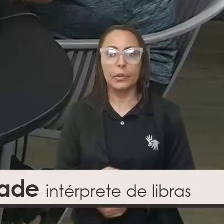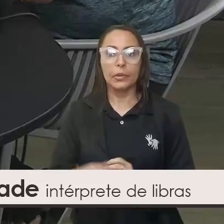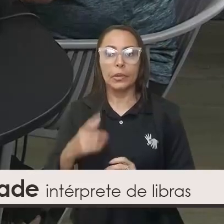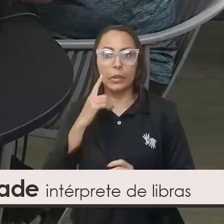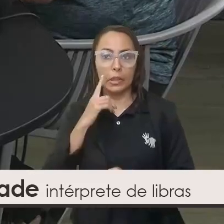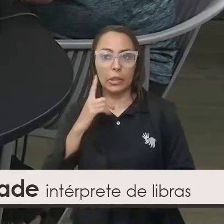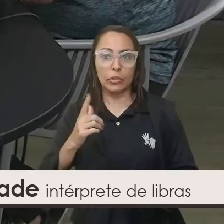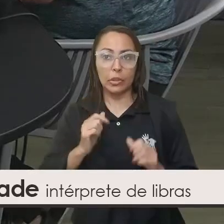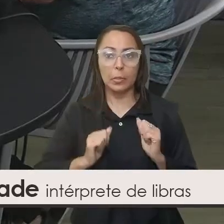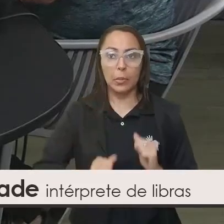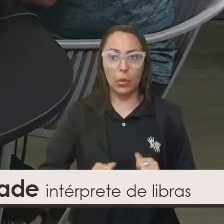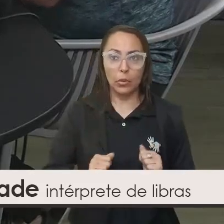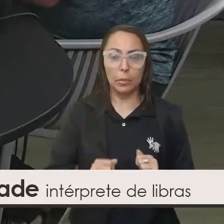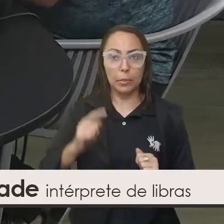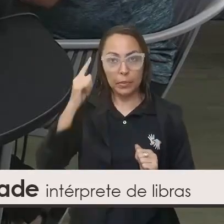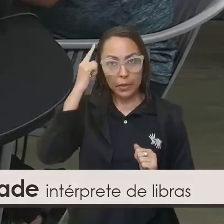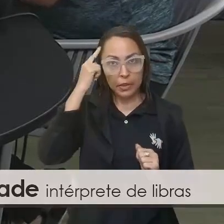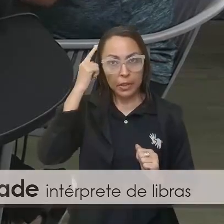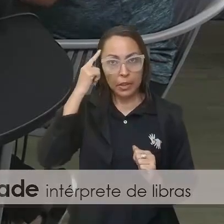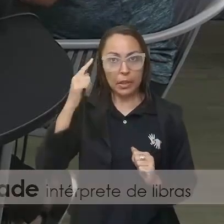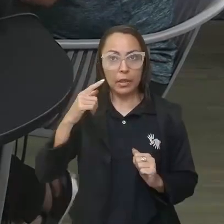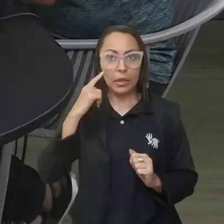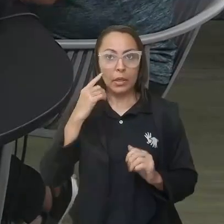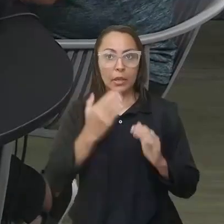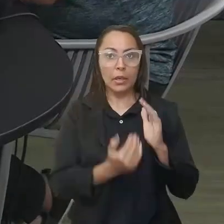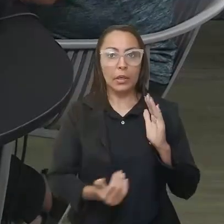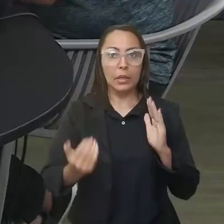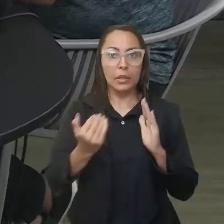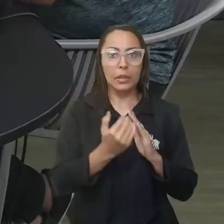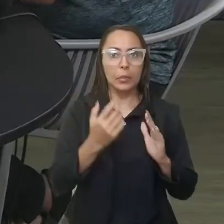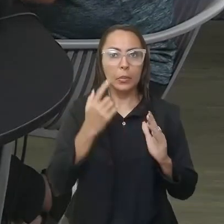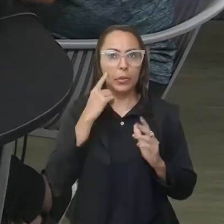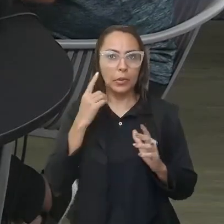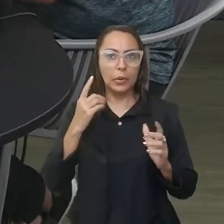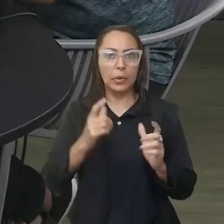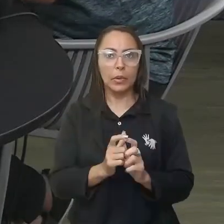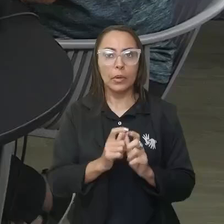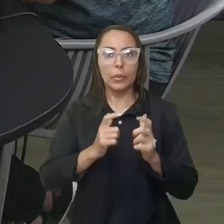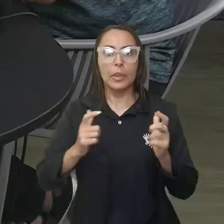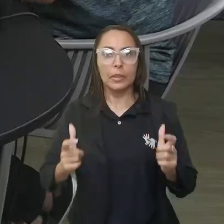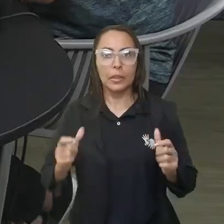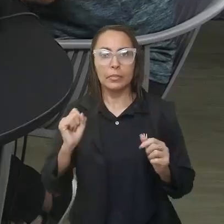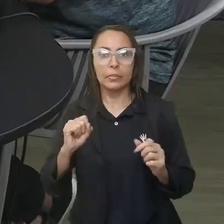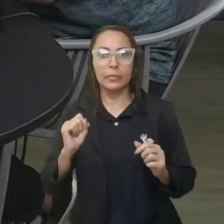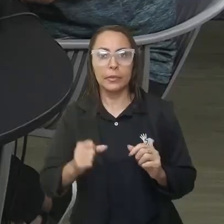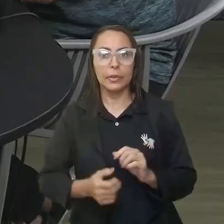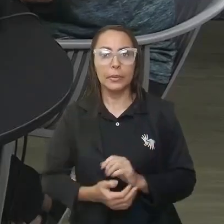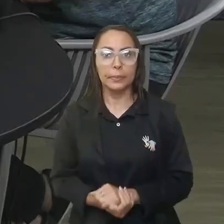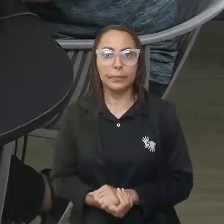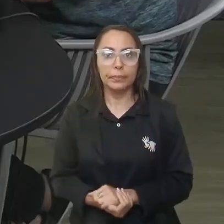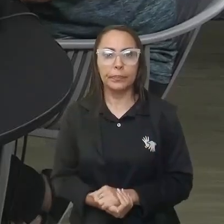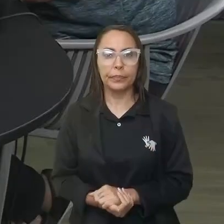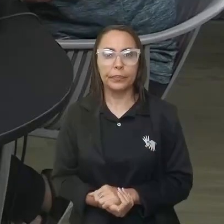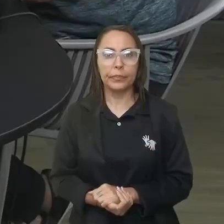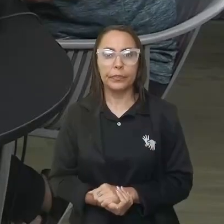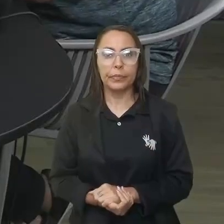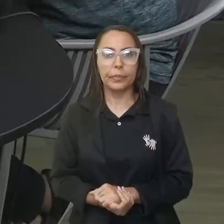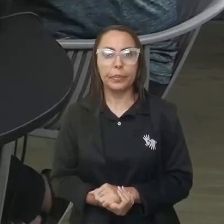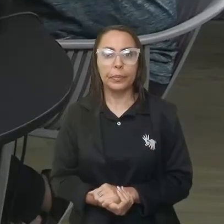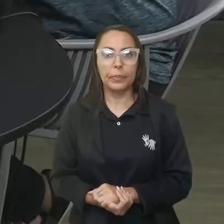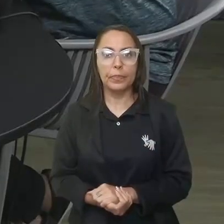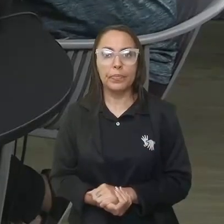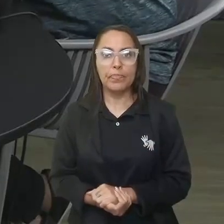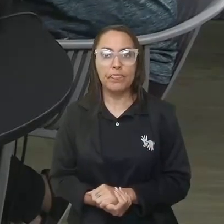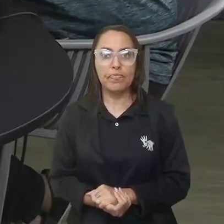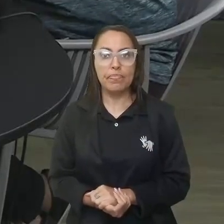pode pensar, além de Joana já ter falado que pode aumentar a unidade. Ela está cogitando gente para lá,